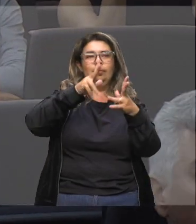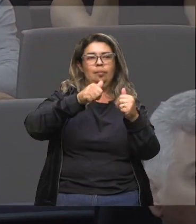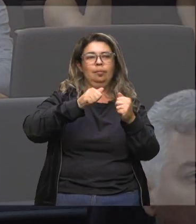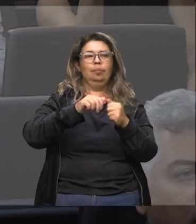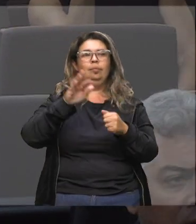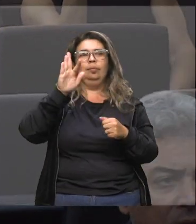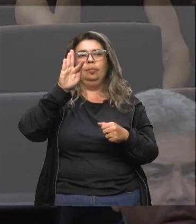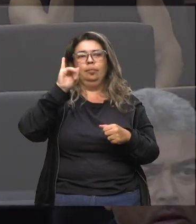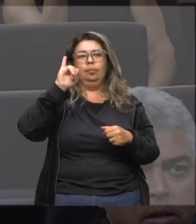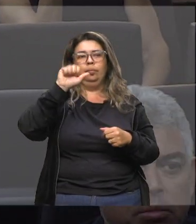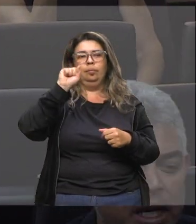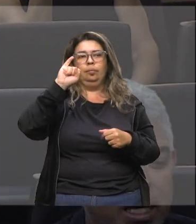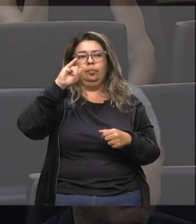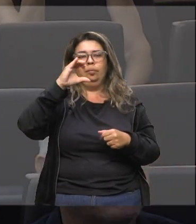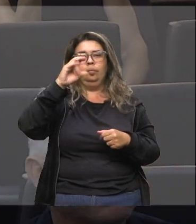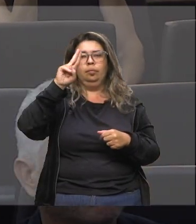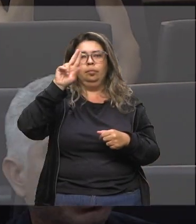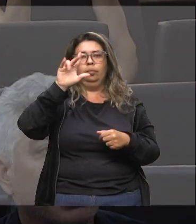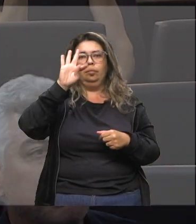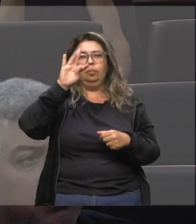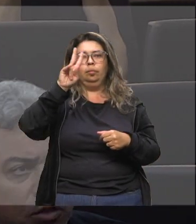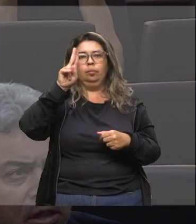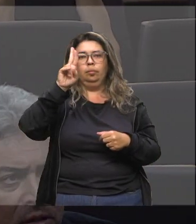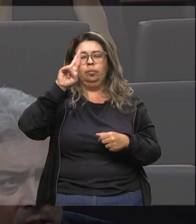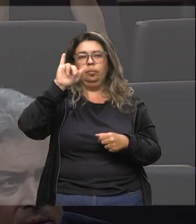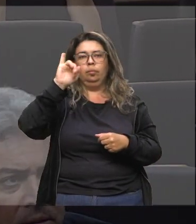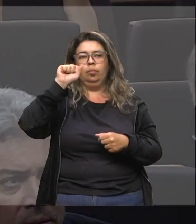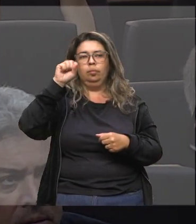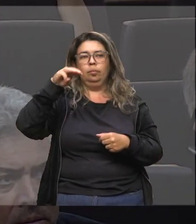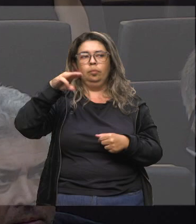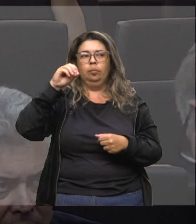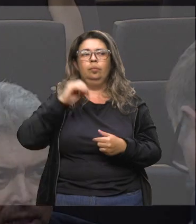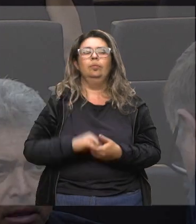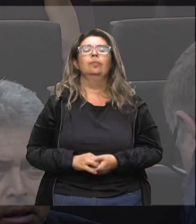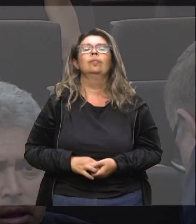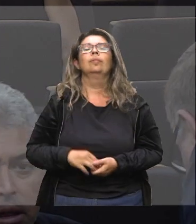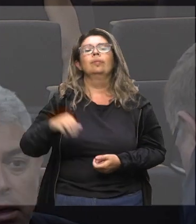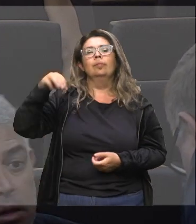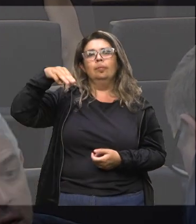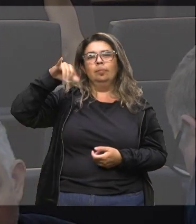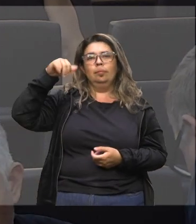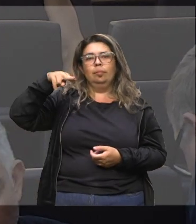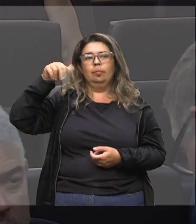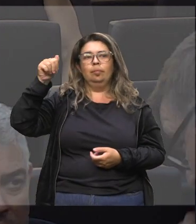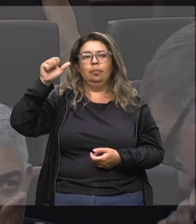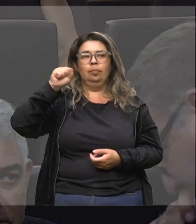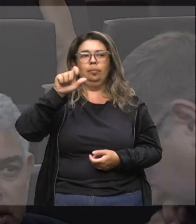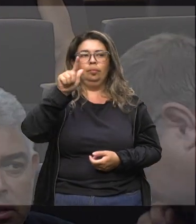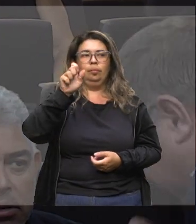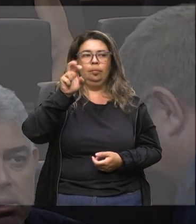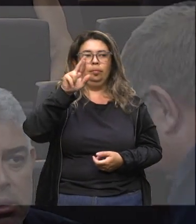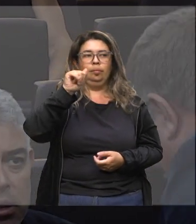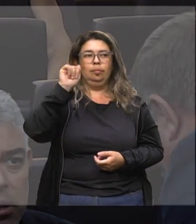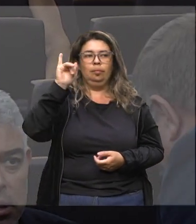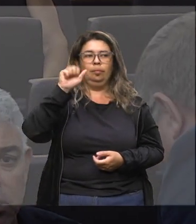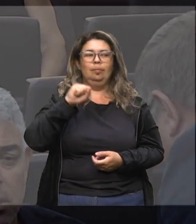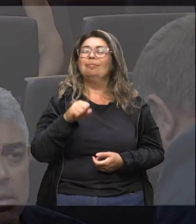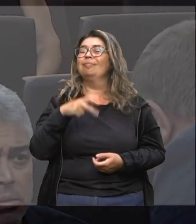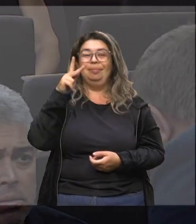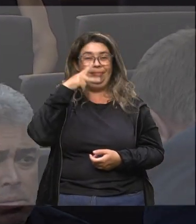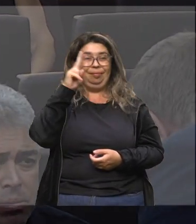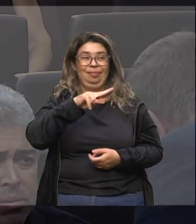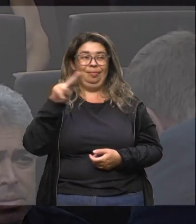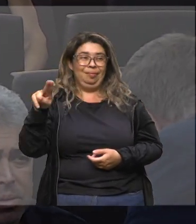Fisiculturismo realizado na cidade de Uberlândia, em Minas Gerais. Eu não vou me atrever aqui a falar o nome das categorias,